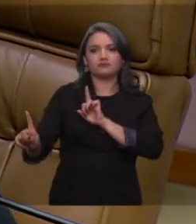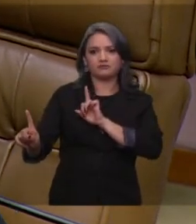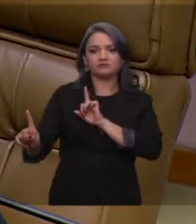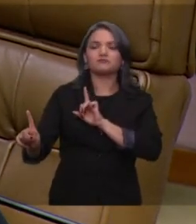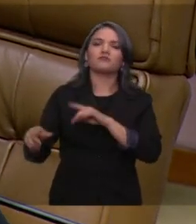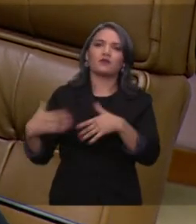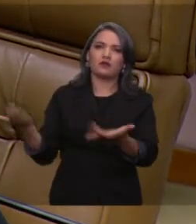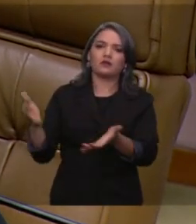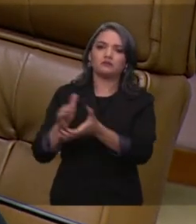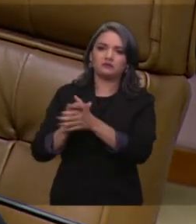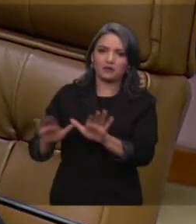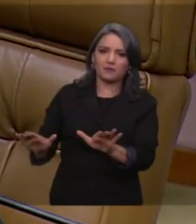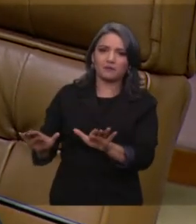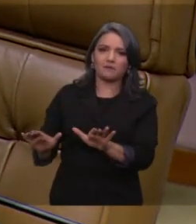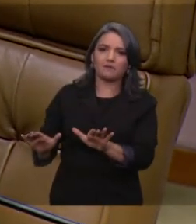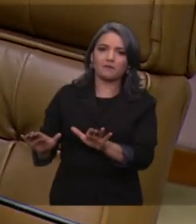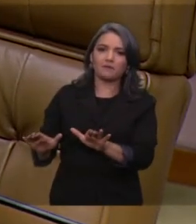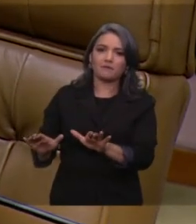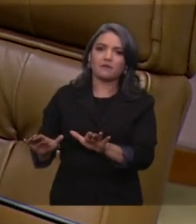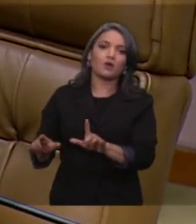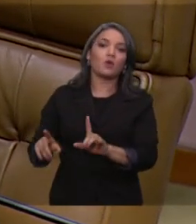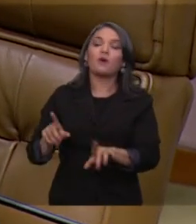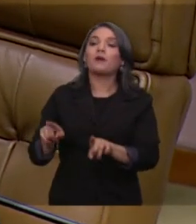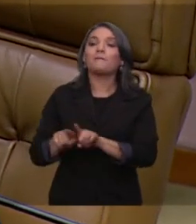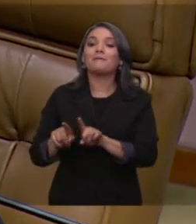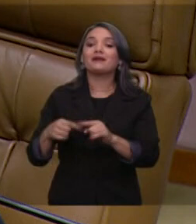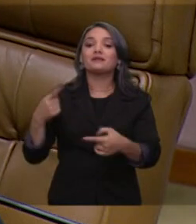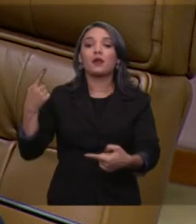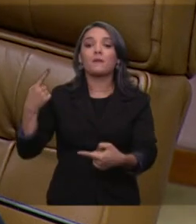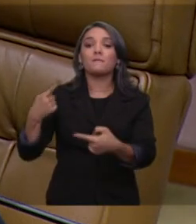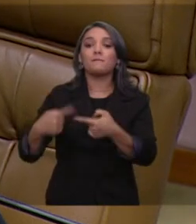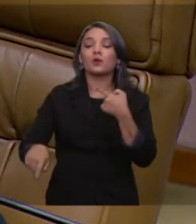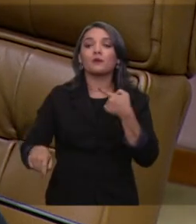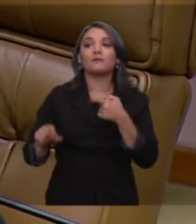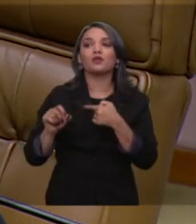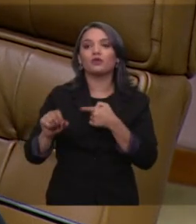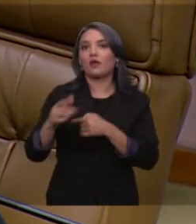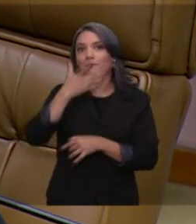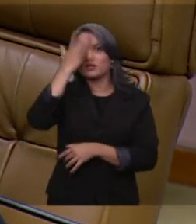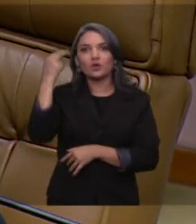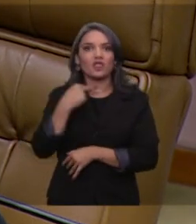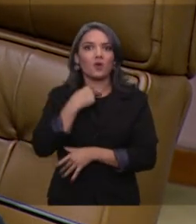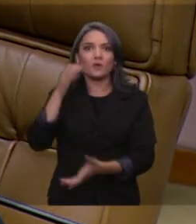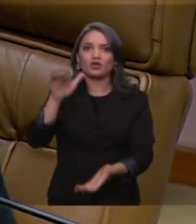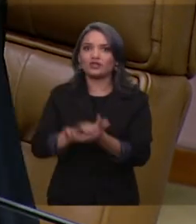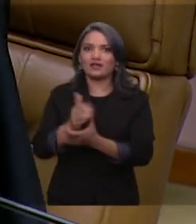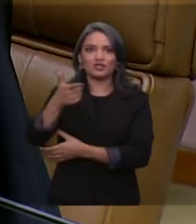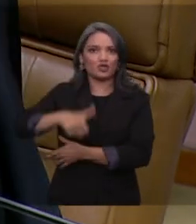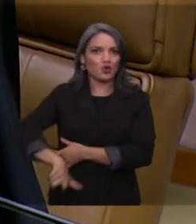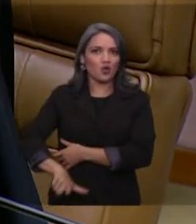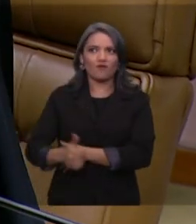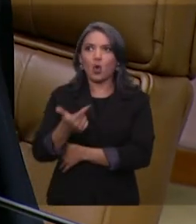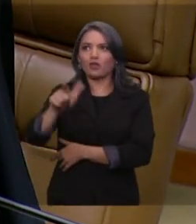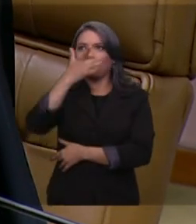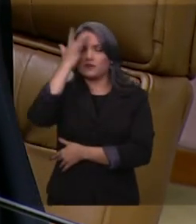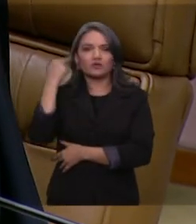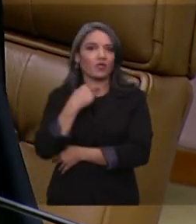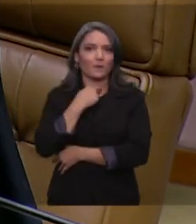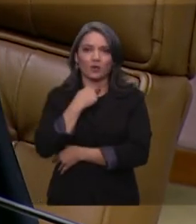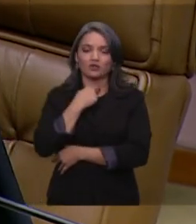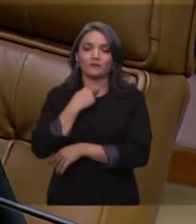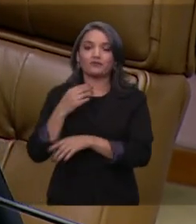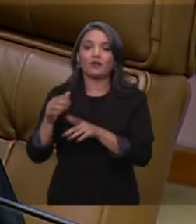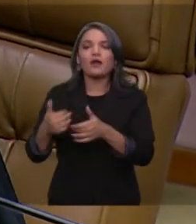com uma série de consequências, proibindo, inclusive, a constituição do novo matrimônio. E uma segunda etapa,